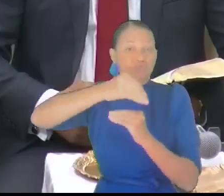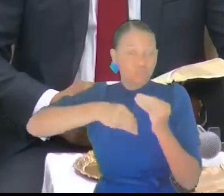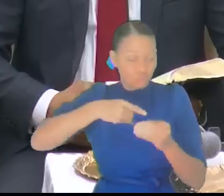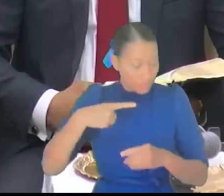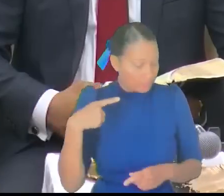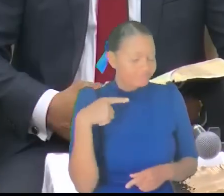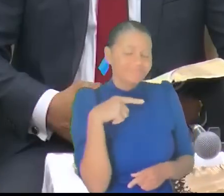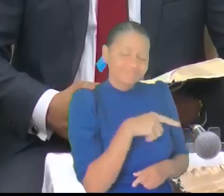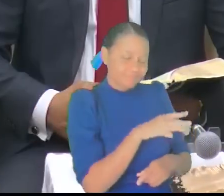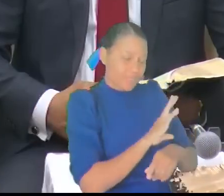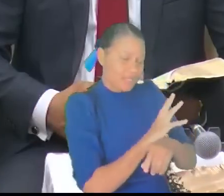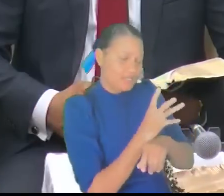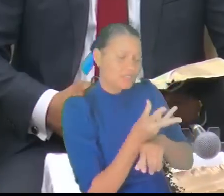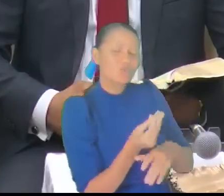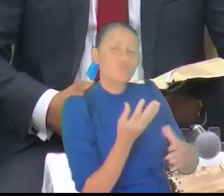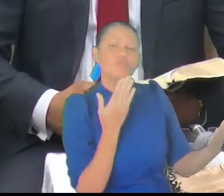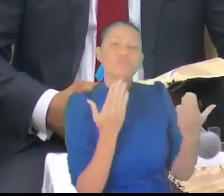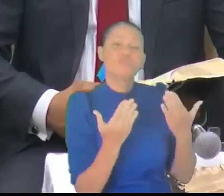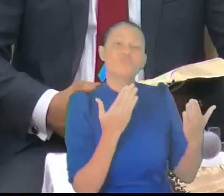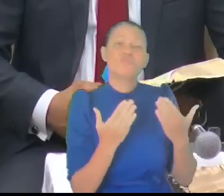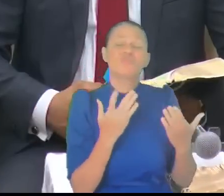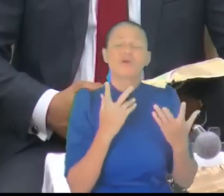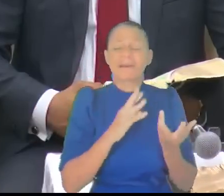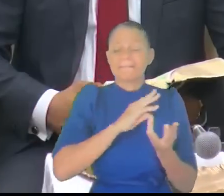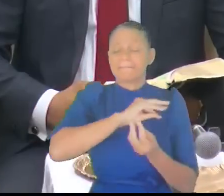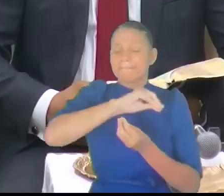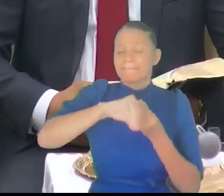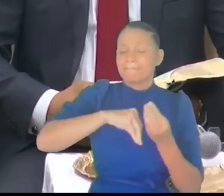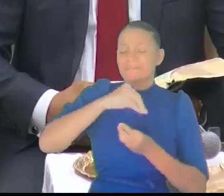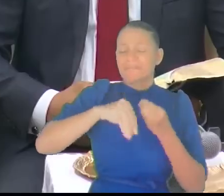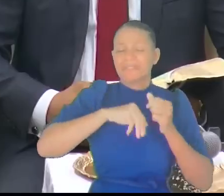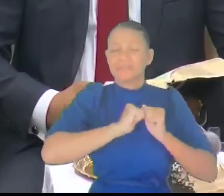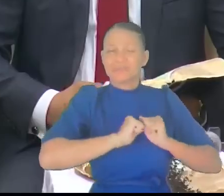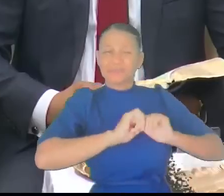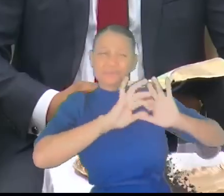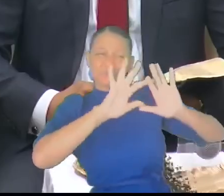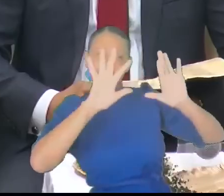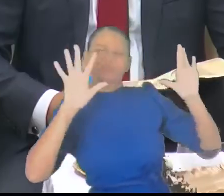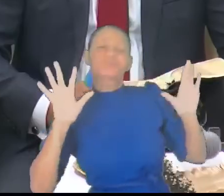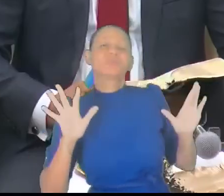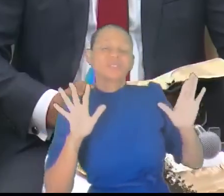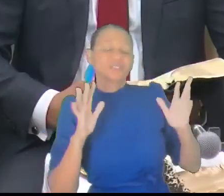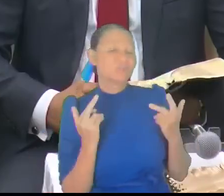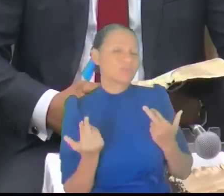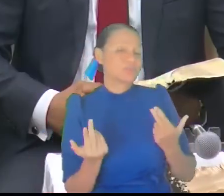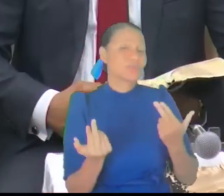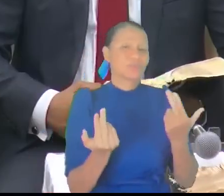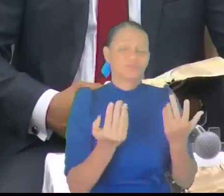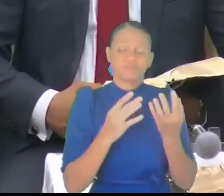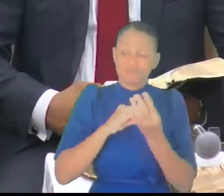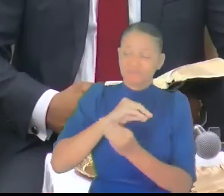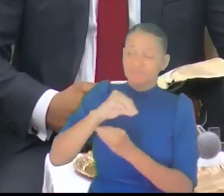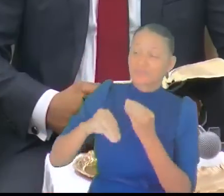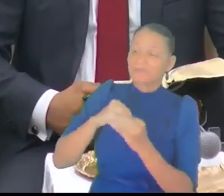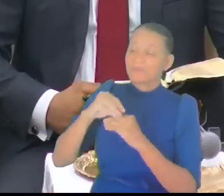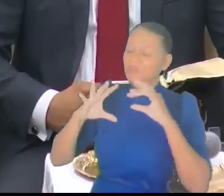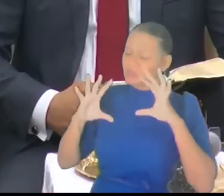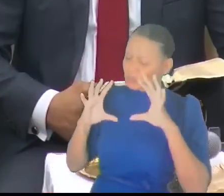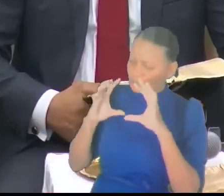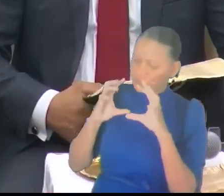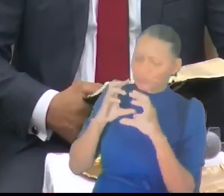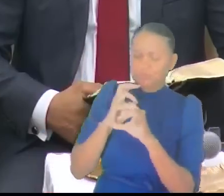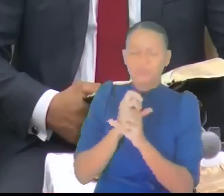ela aparece como um misto de luz e ao mesmo tempo um misto de trevas,